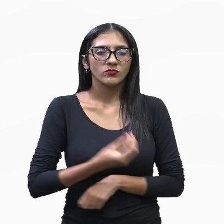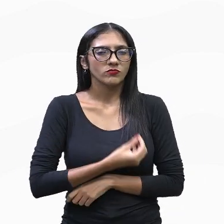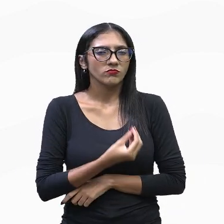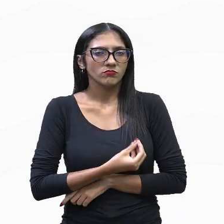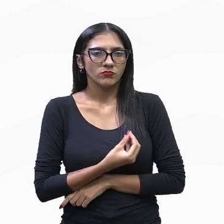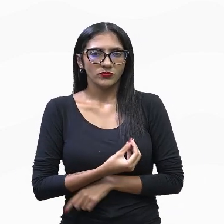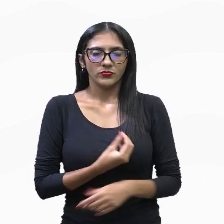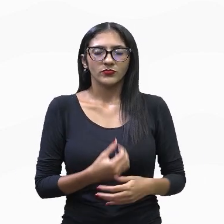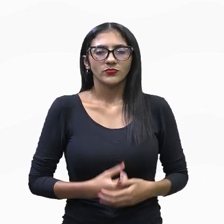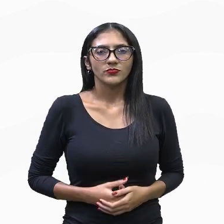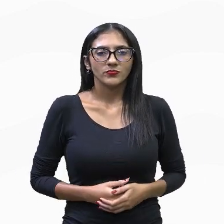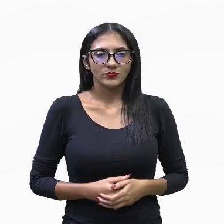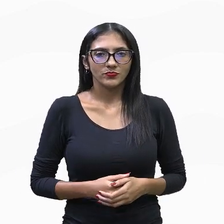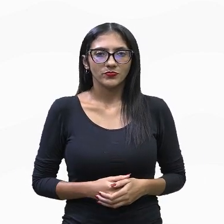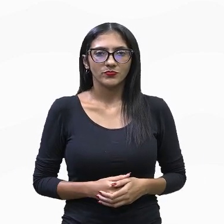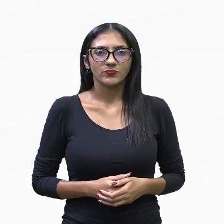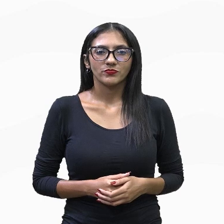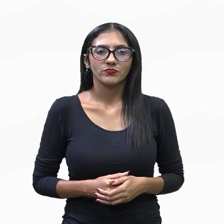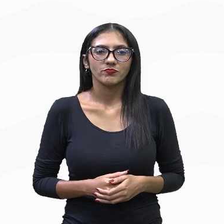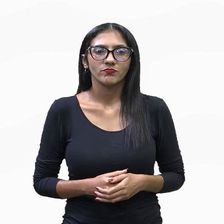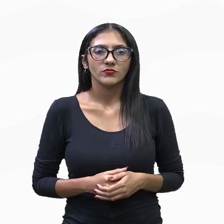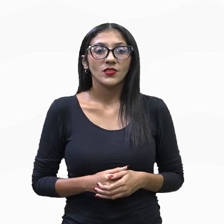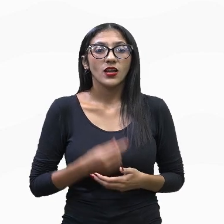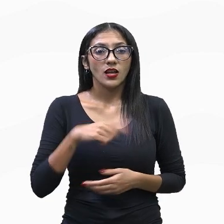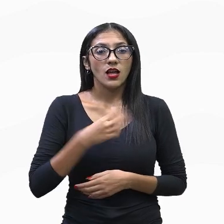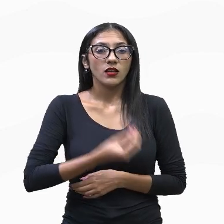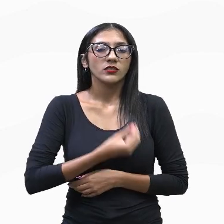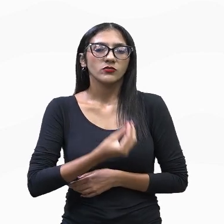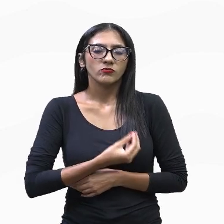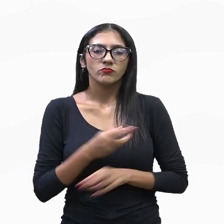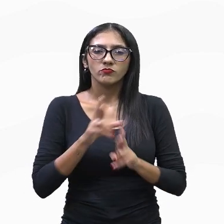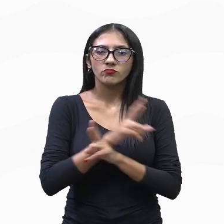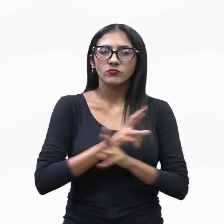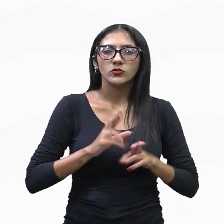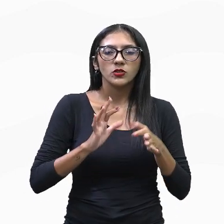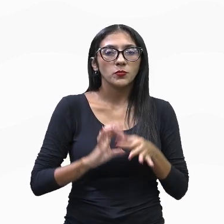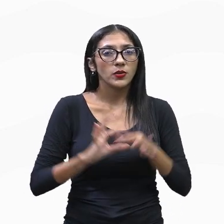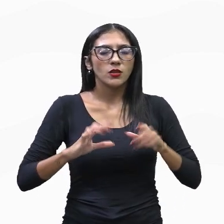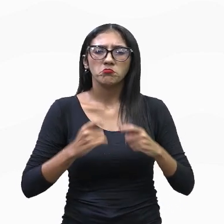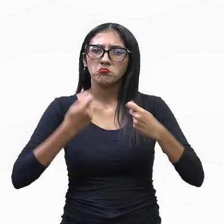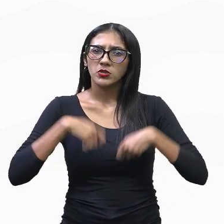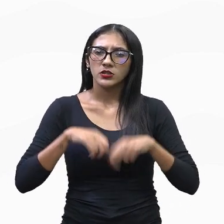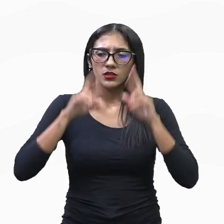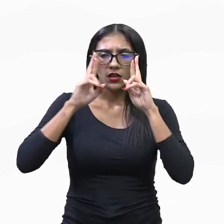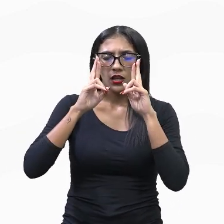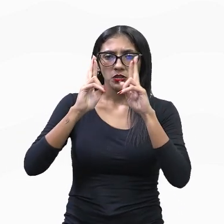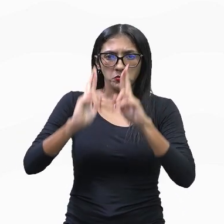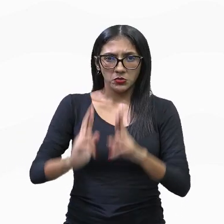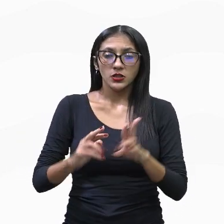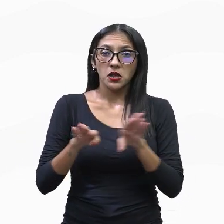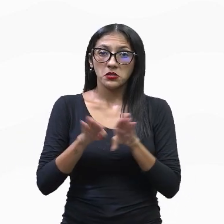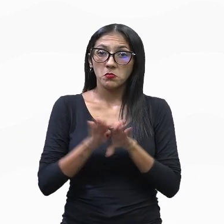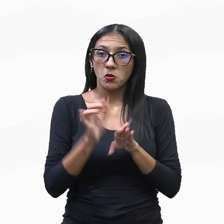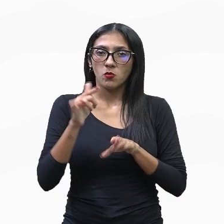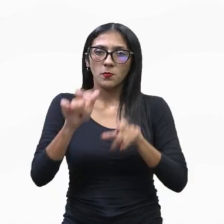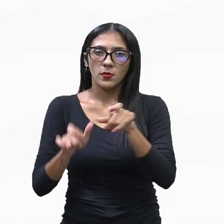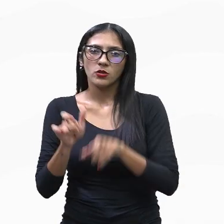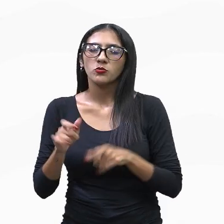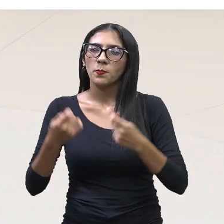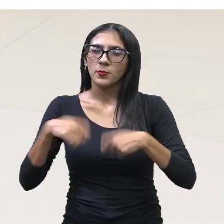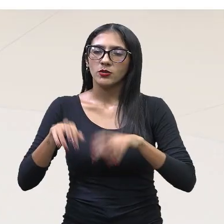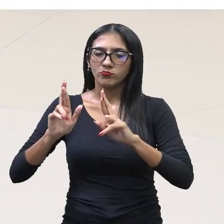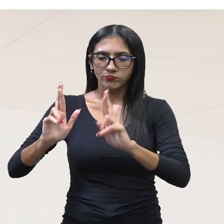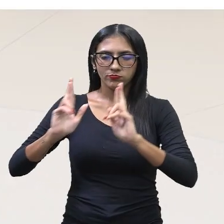da liberdade. E nessa vivência da liberdade, temos que respeitar o outro e ser respeitado, claro. Bom,